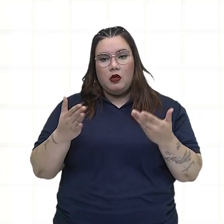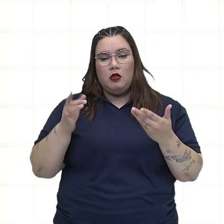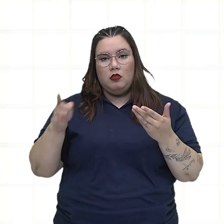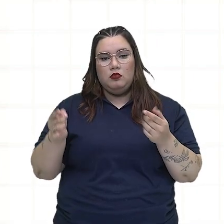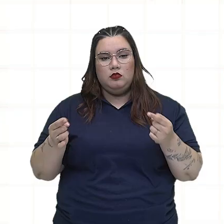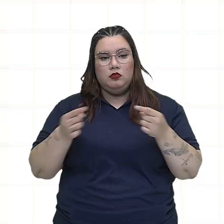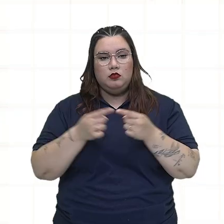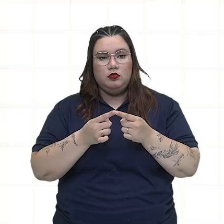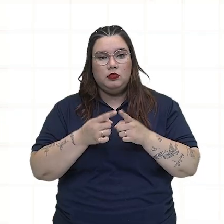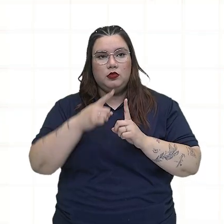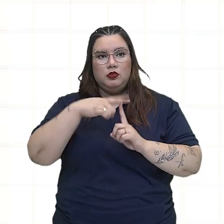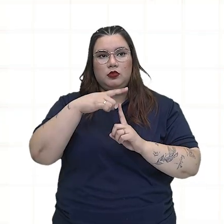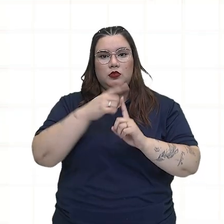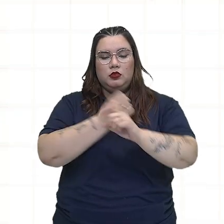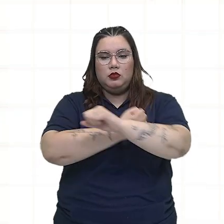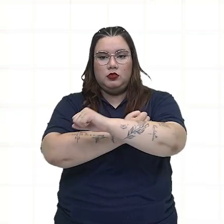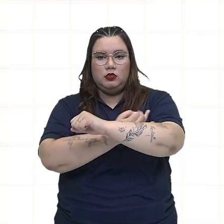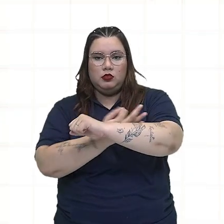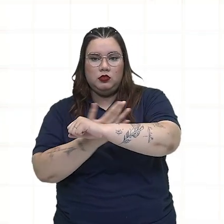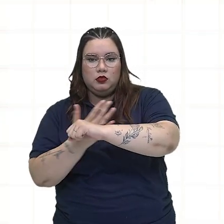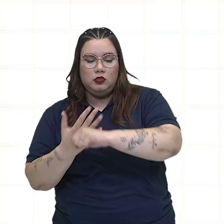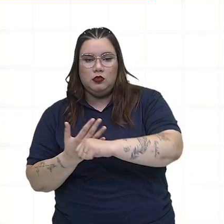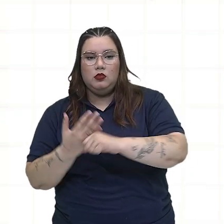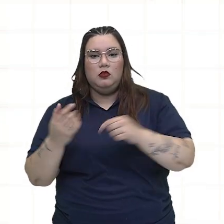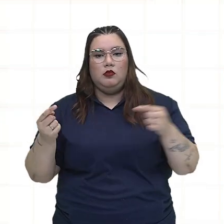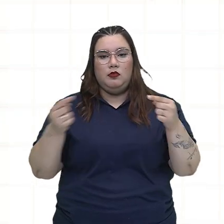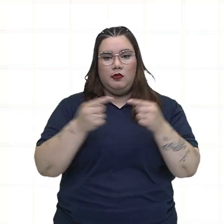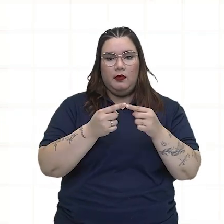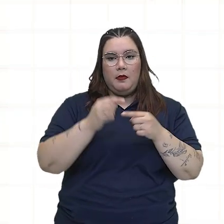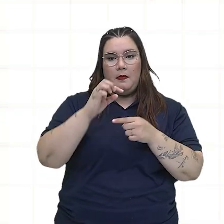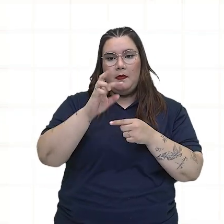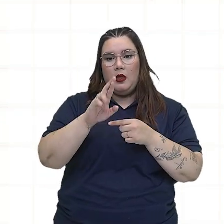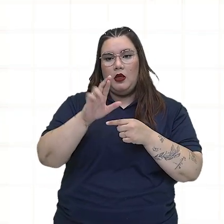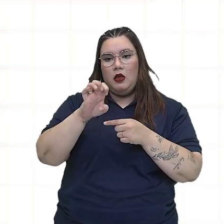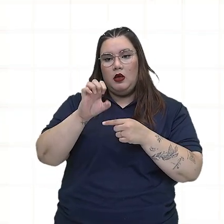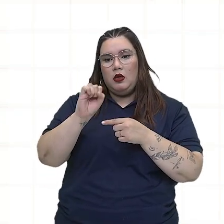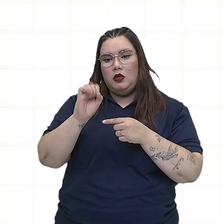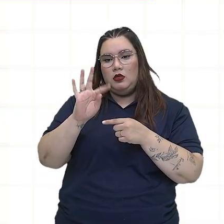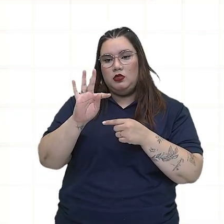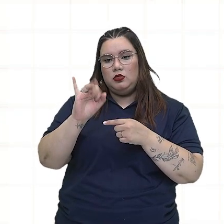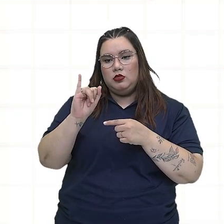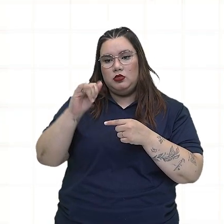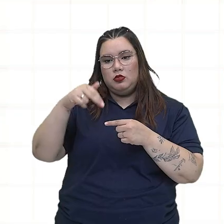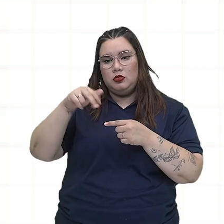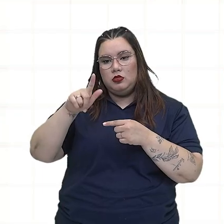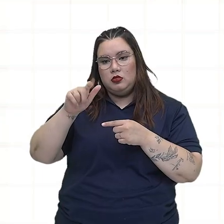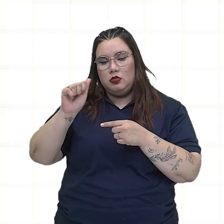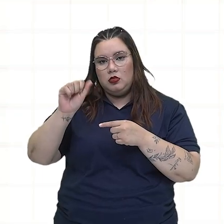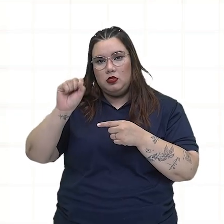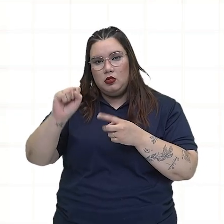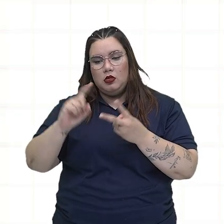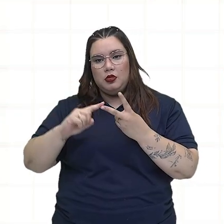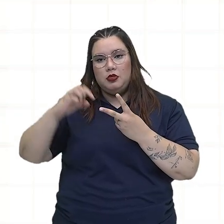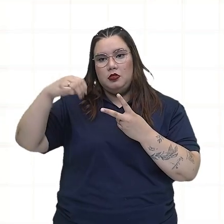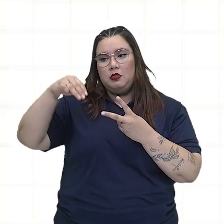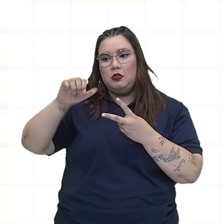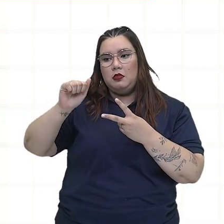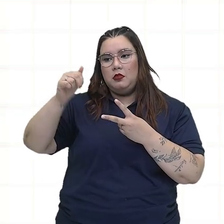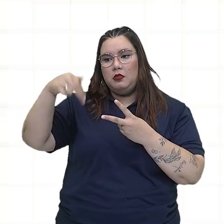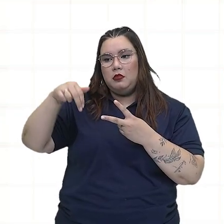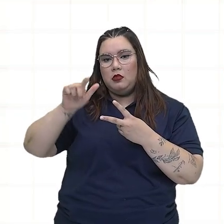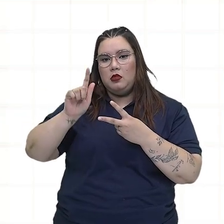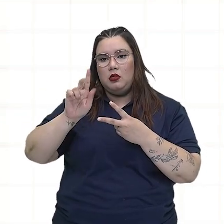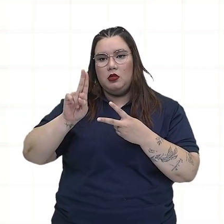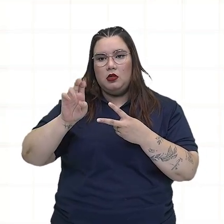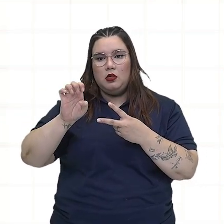a vegetação, as formações vegetais das restingas, dos manguezais, são formações vegetais que